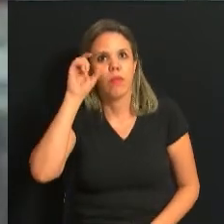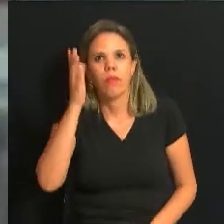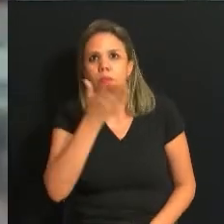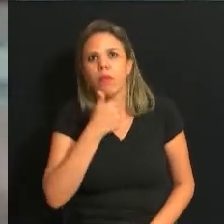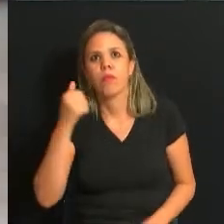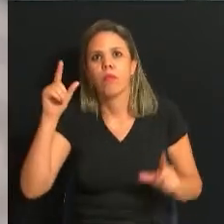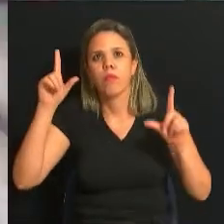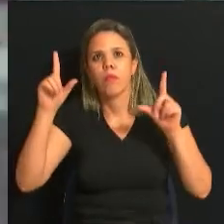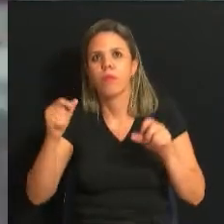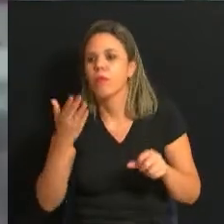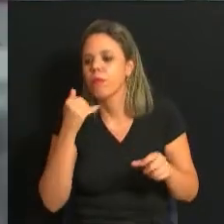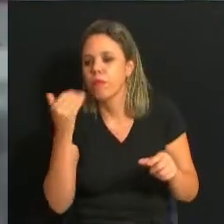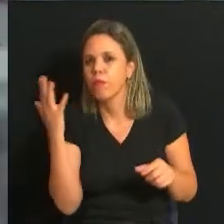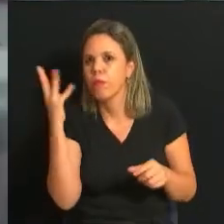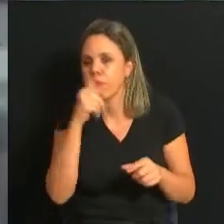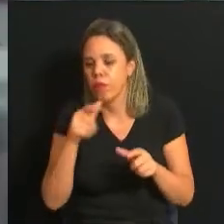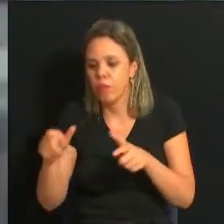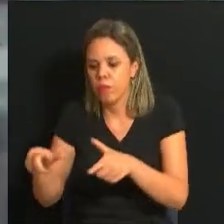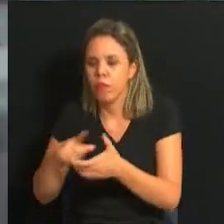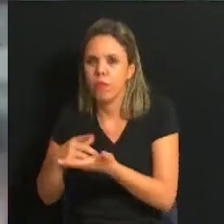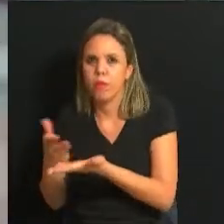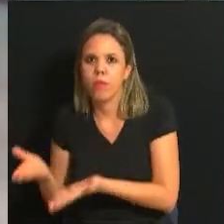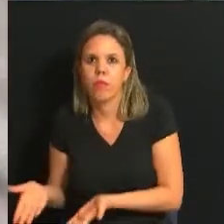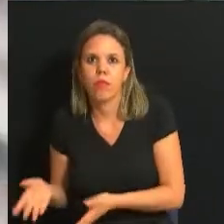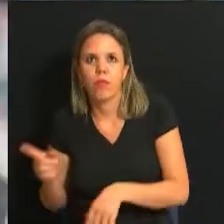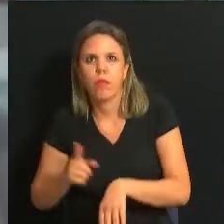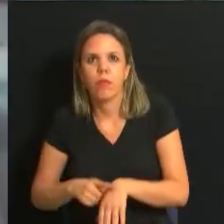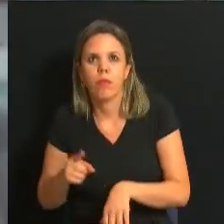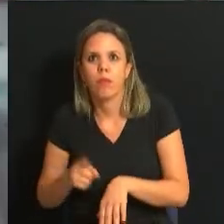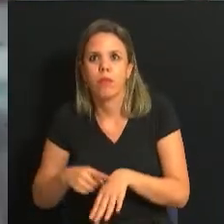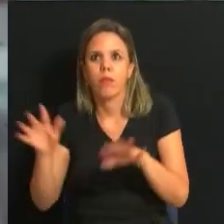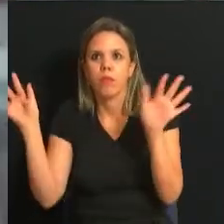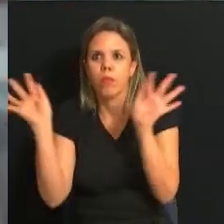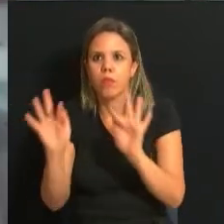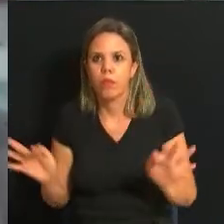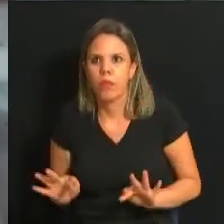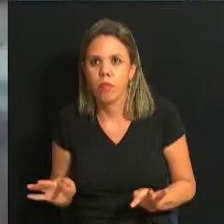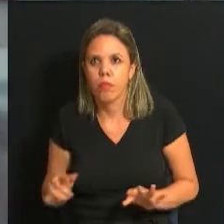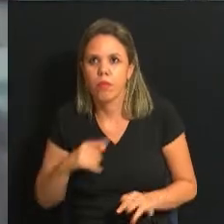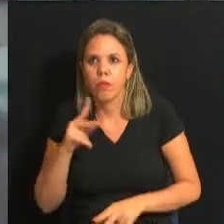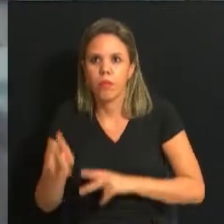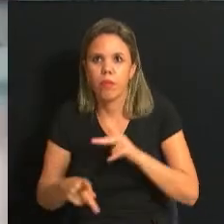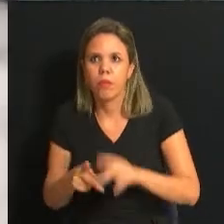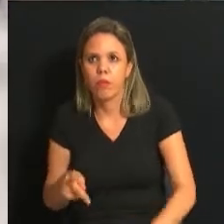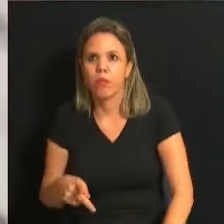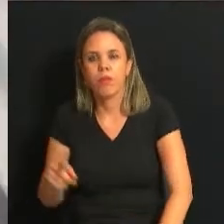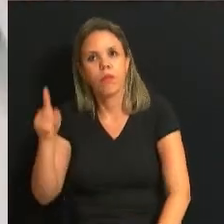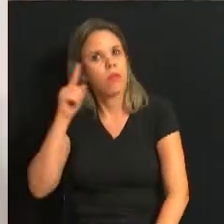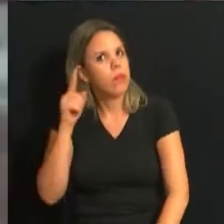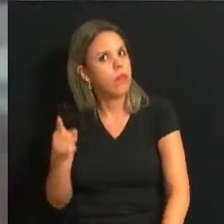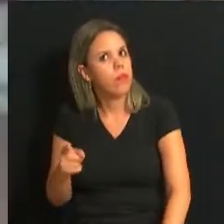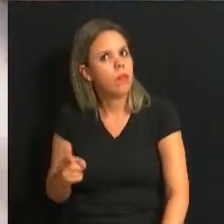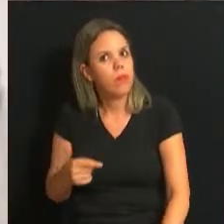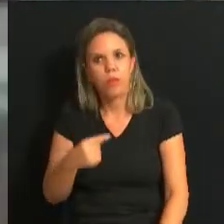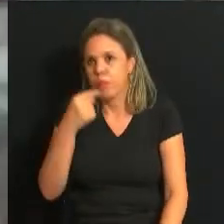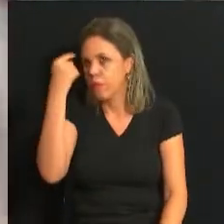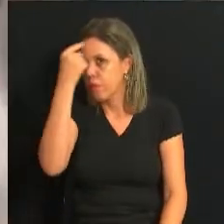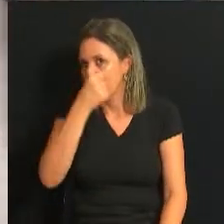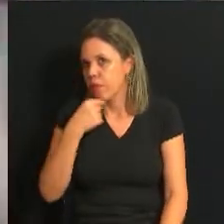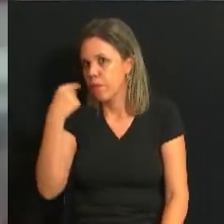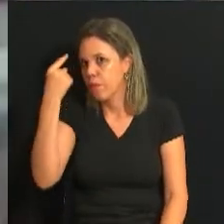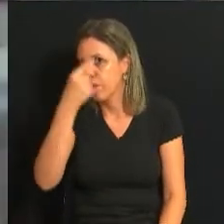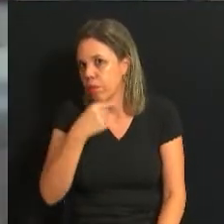a comida mais bonita que você está comendo, os momentos mais felizes que você tem com as pessoas, o dia que você está com a maquiagem ou o cabelo